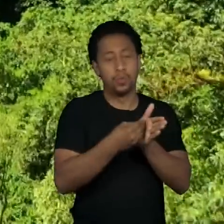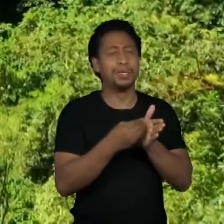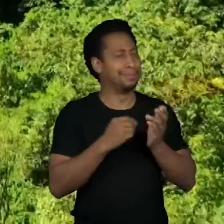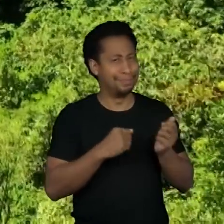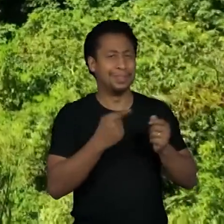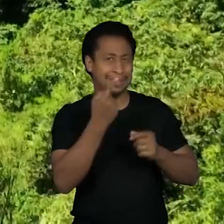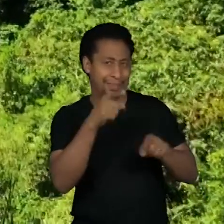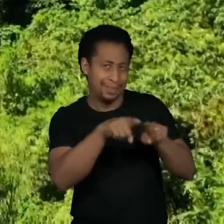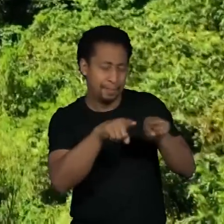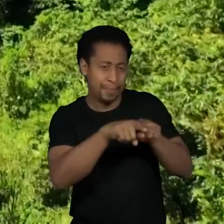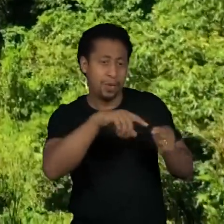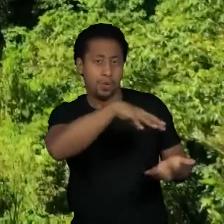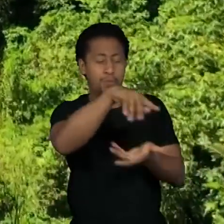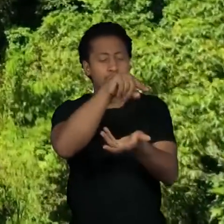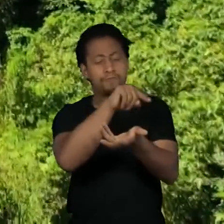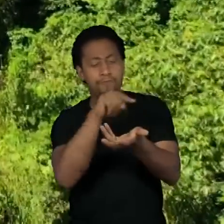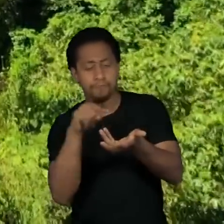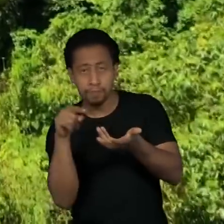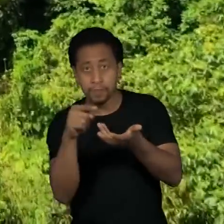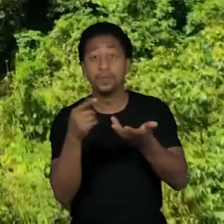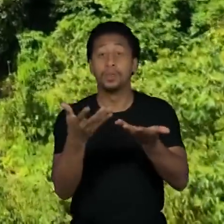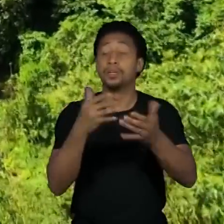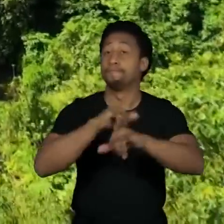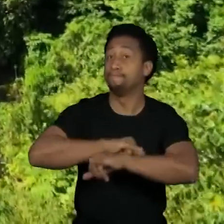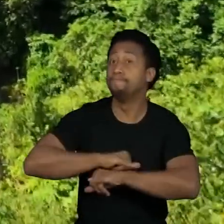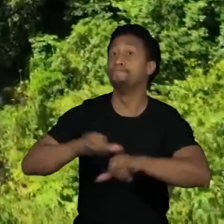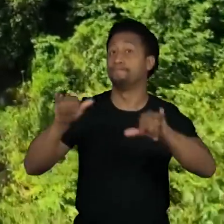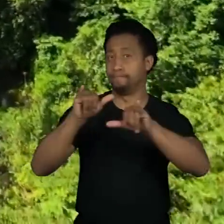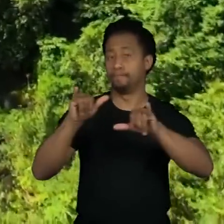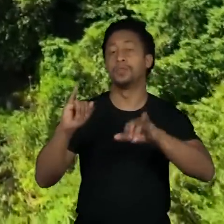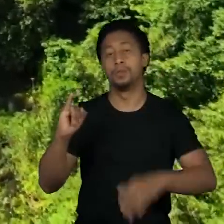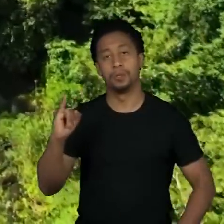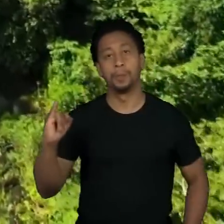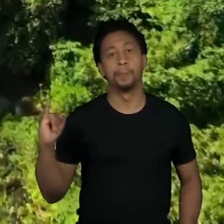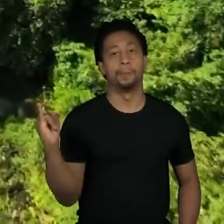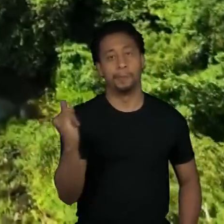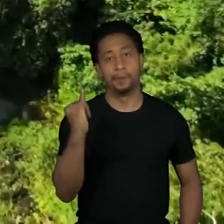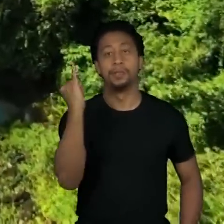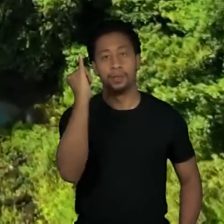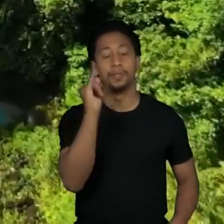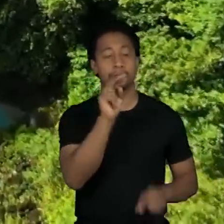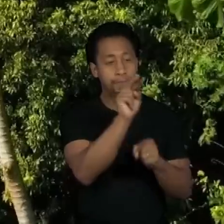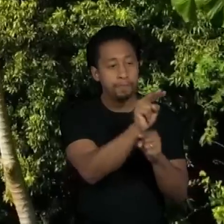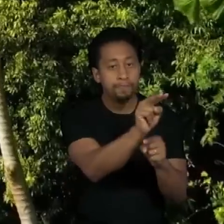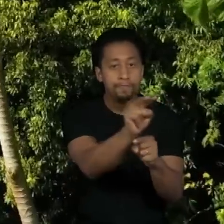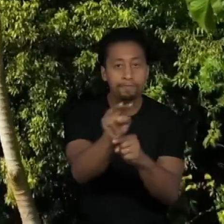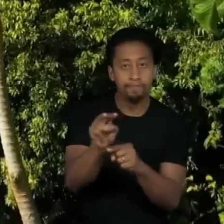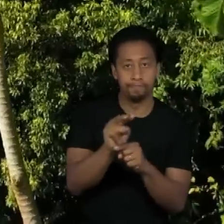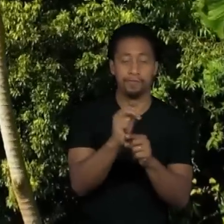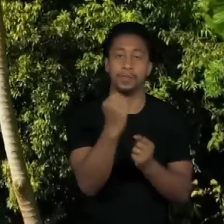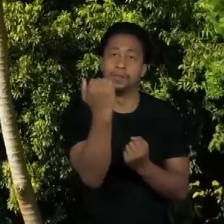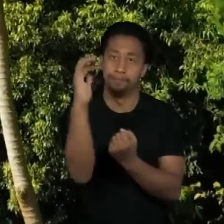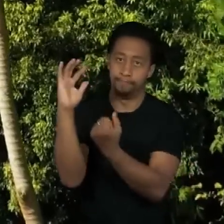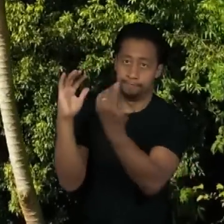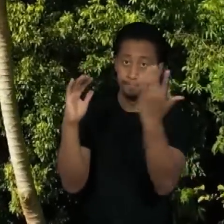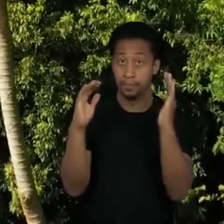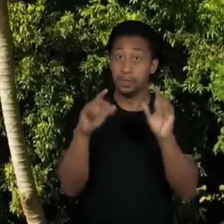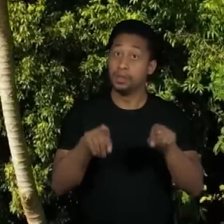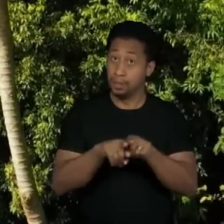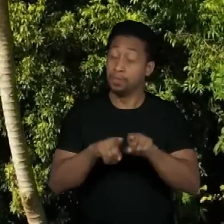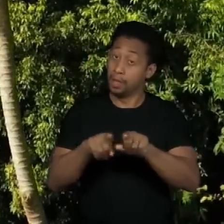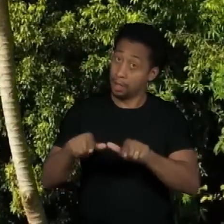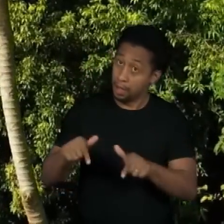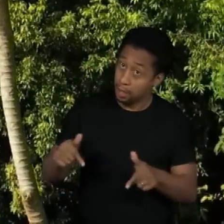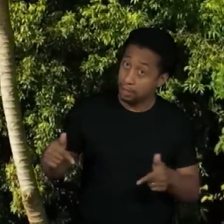das pesquisas. Trabalhou pela divulgação da importância de preservação dos ecossistemas e a necessidade de políticas